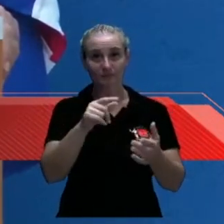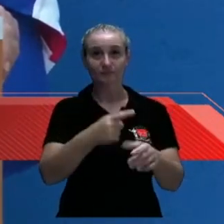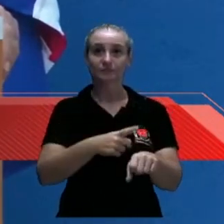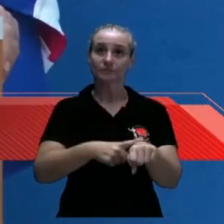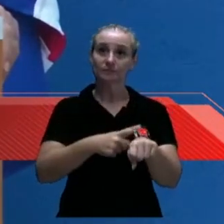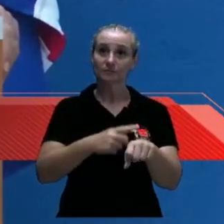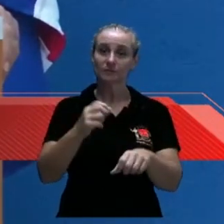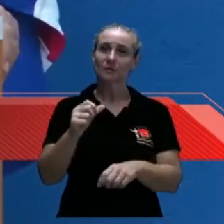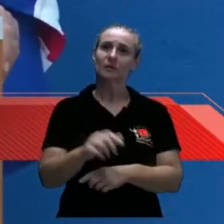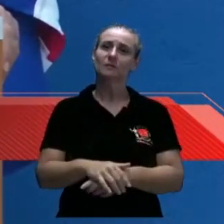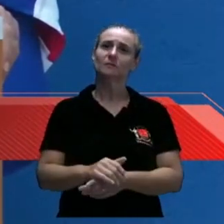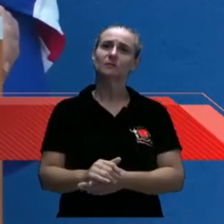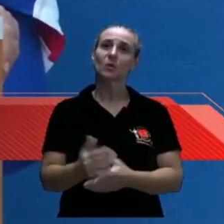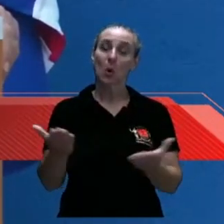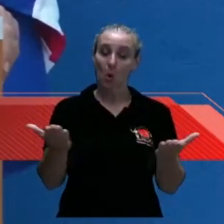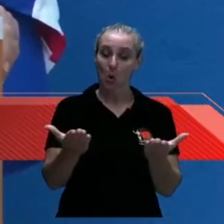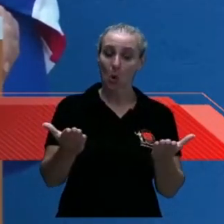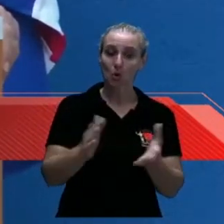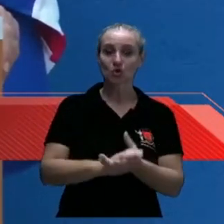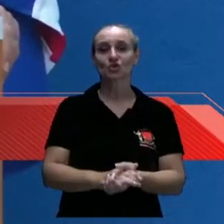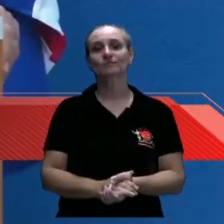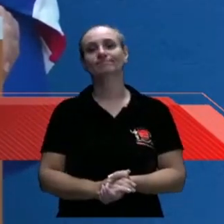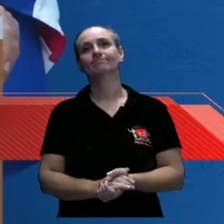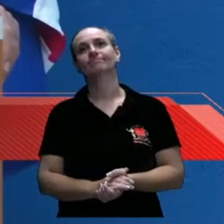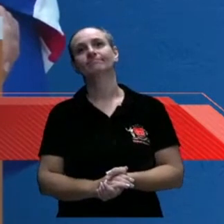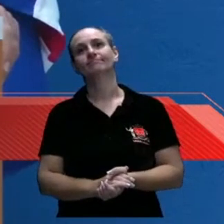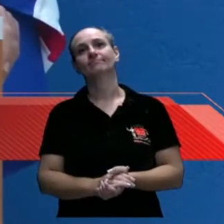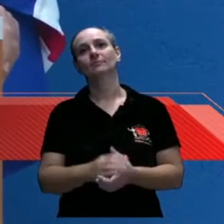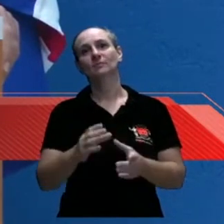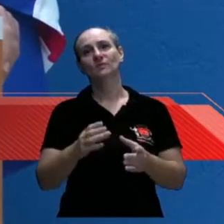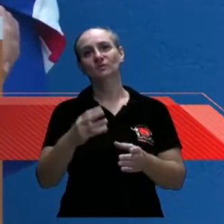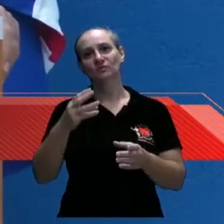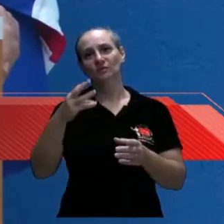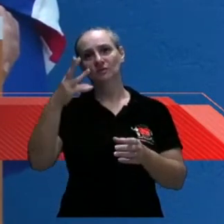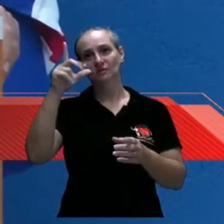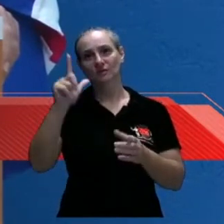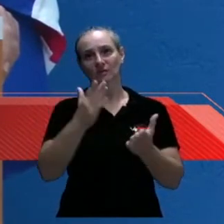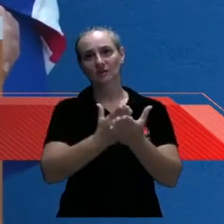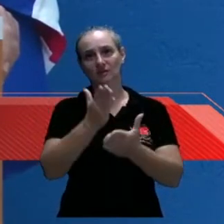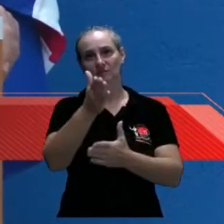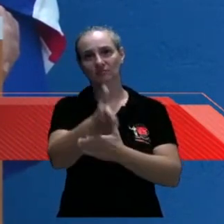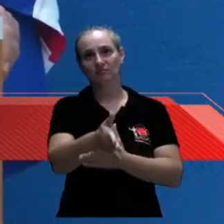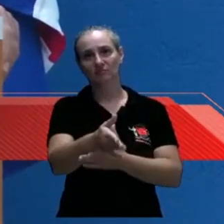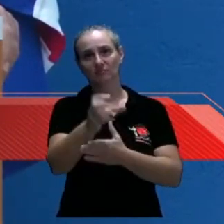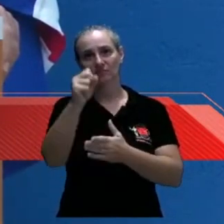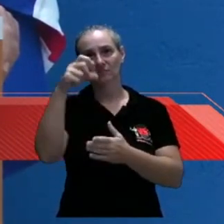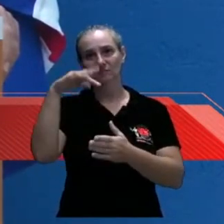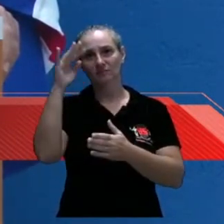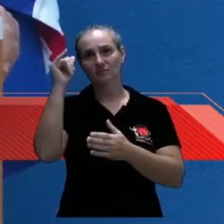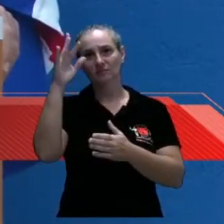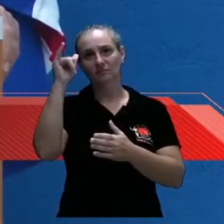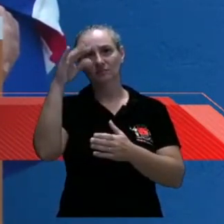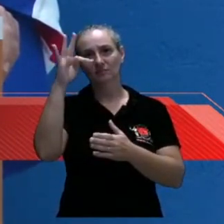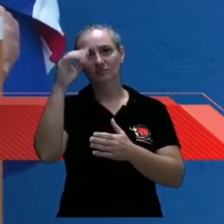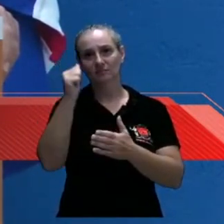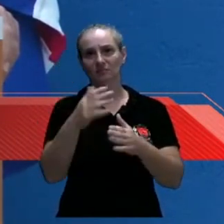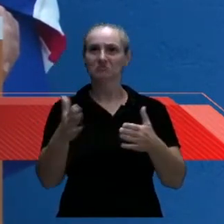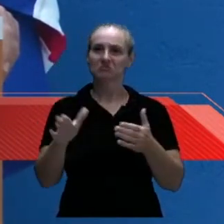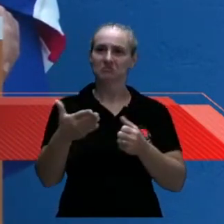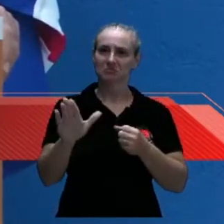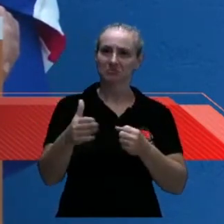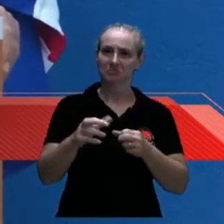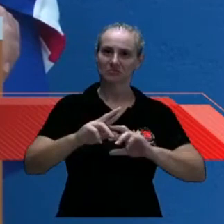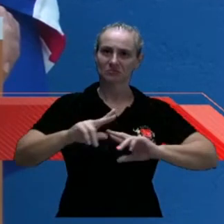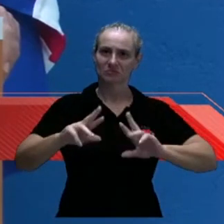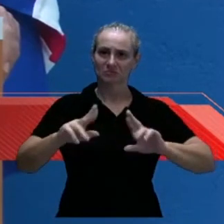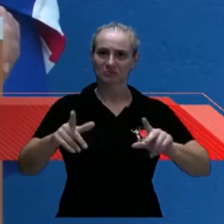consideração. Hoje, por exemplo, de Três Lagoas até Santa Rita do Pardo, nós temos